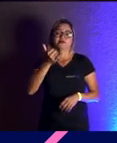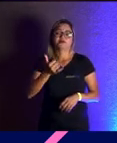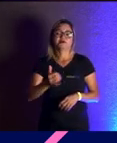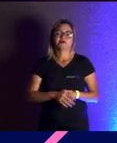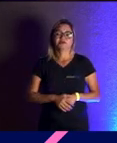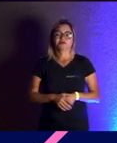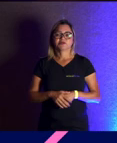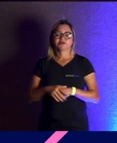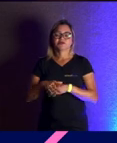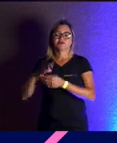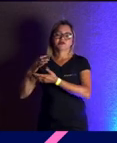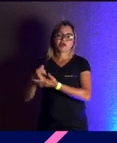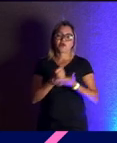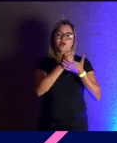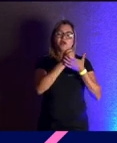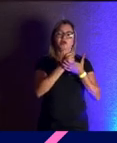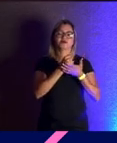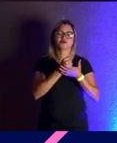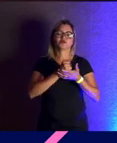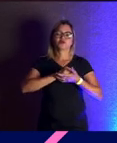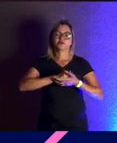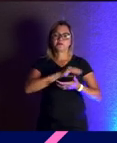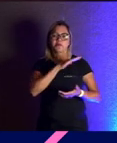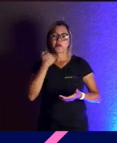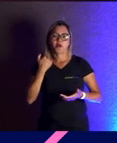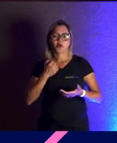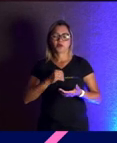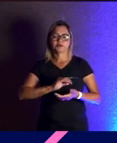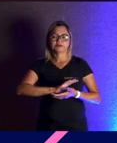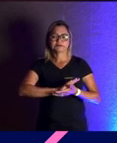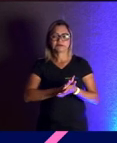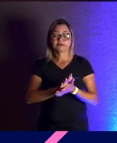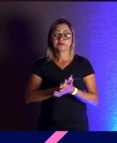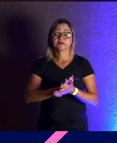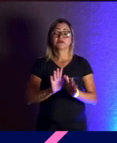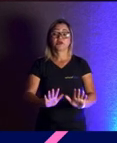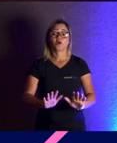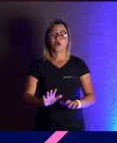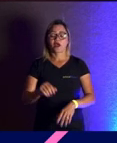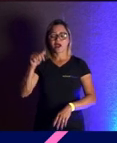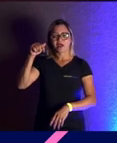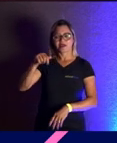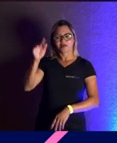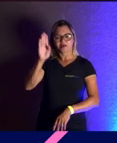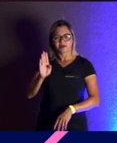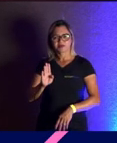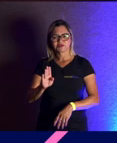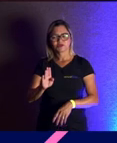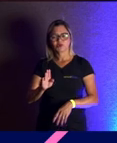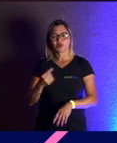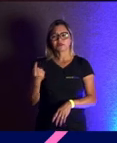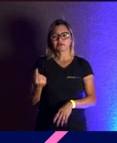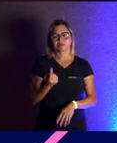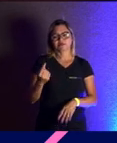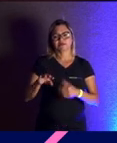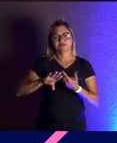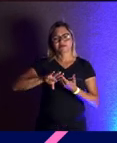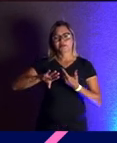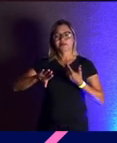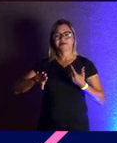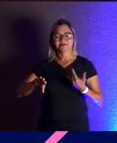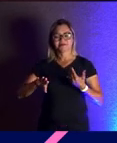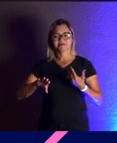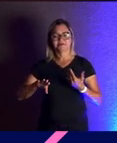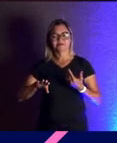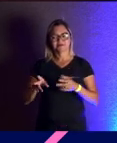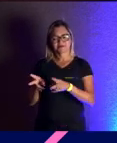de sequestro, de homicídios, só que aqui no Brasil a gente tem tratado isso de uma forma isolada. Né? Então a gente buscou